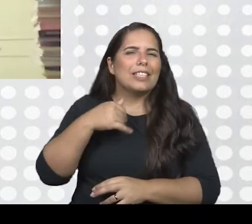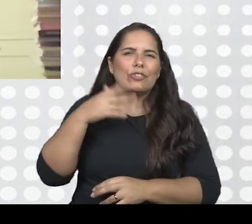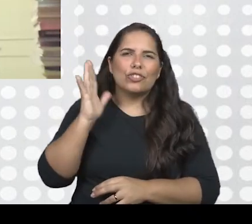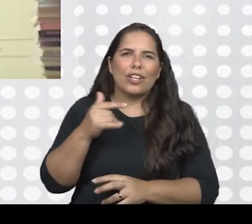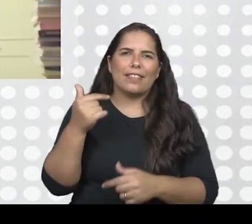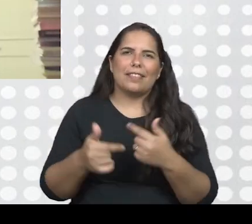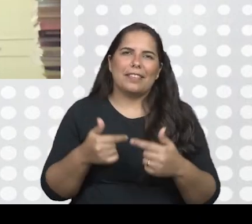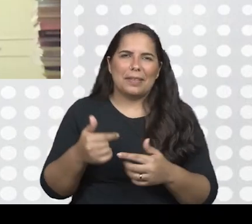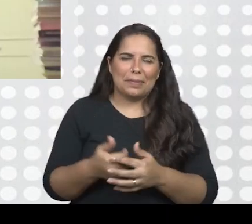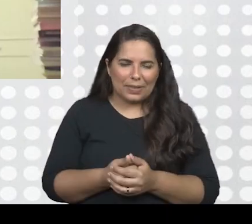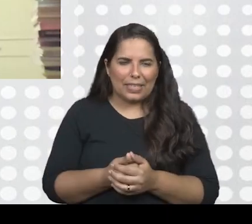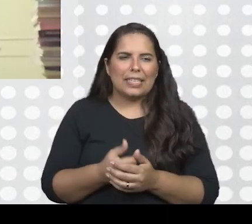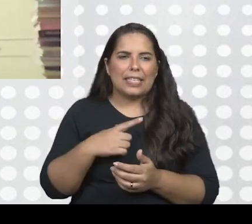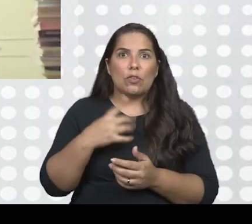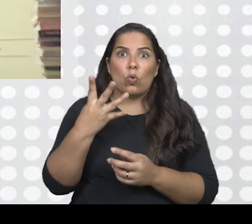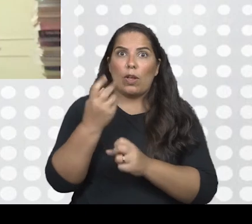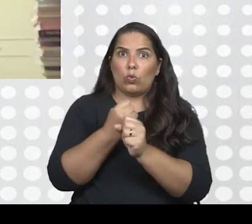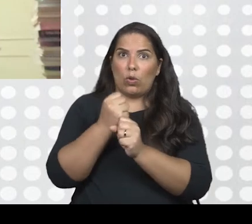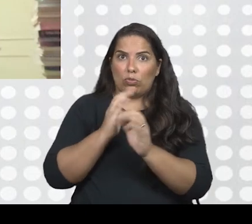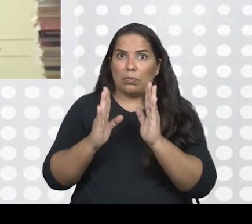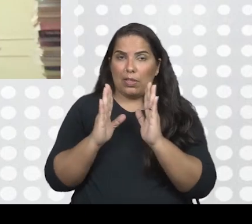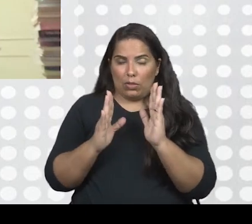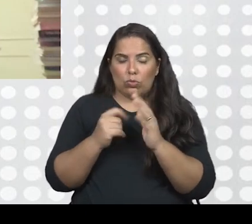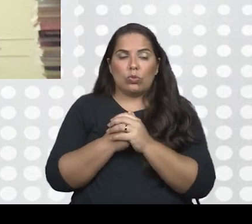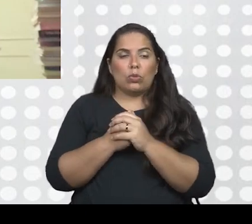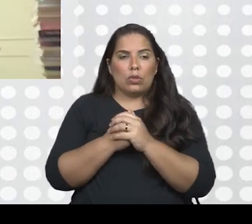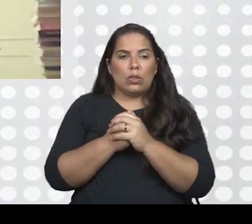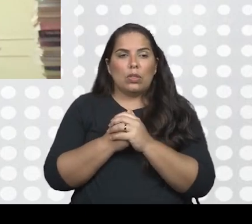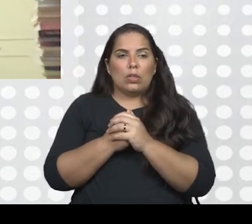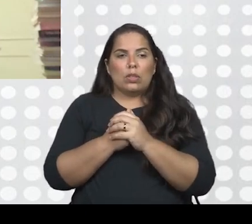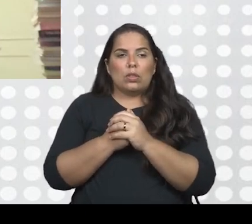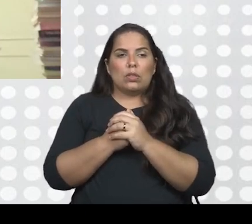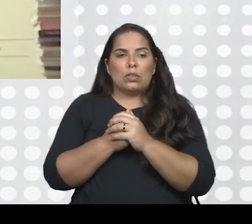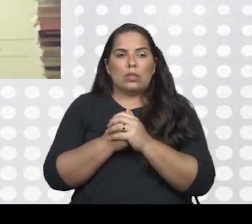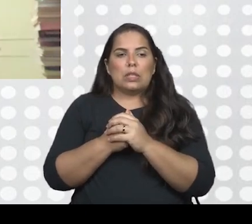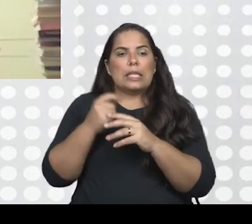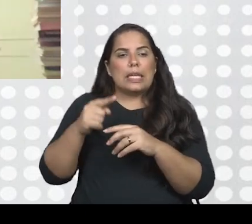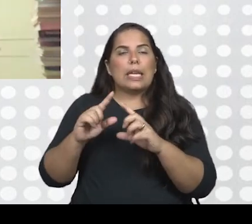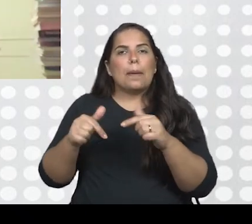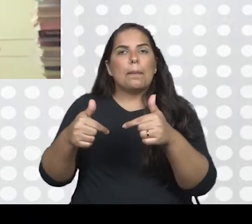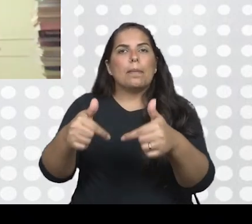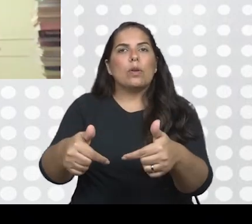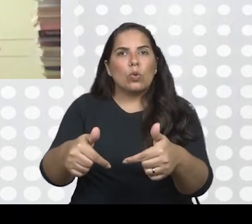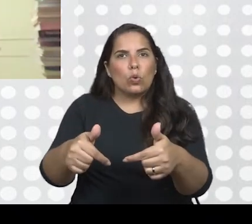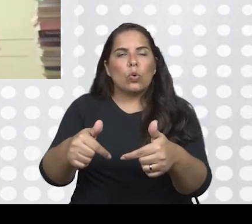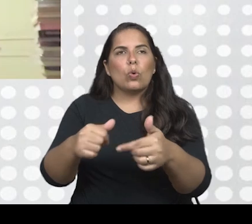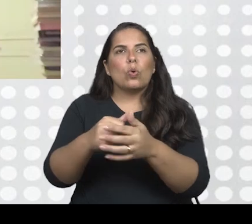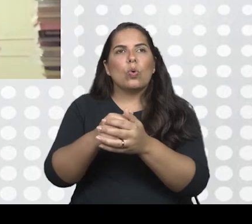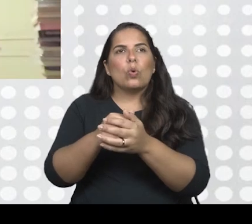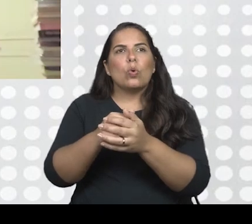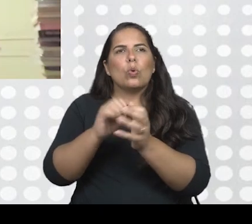já trabalhei. Ele durou 4 anos e ele aplicou